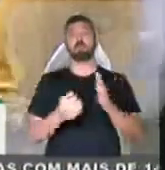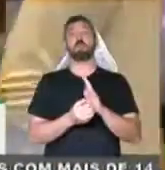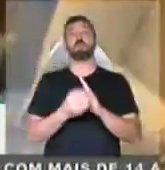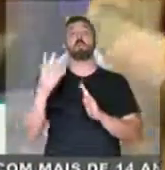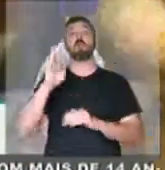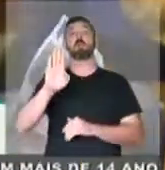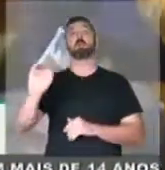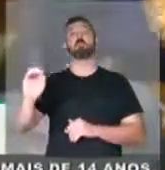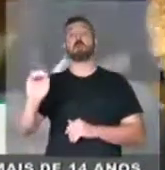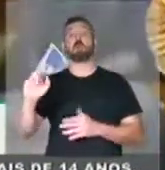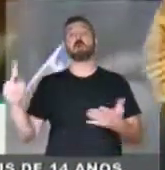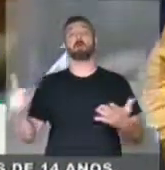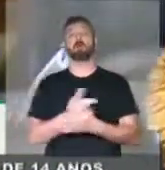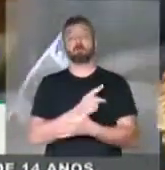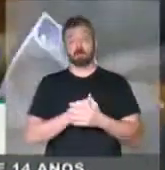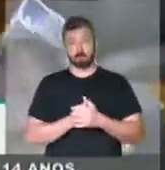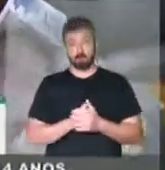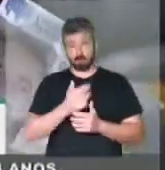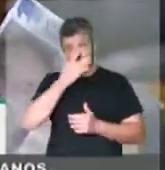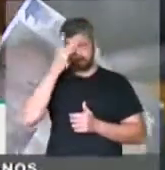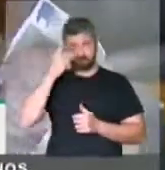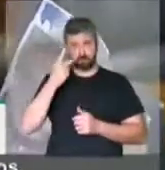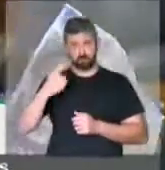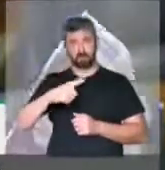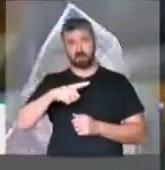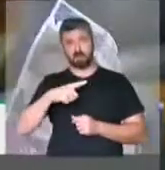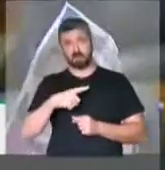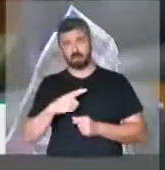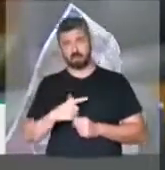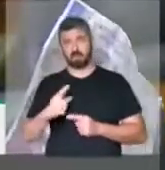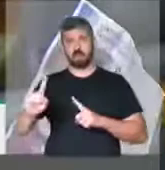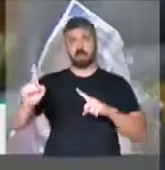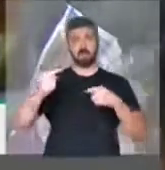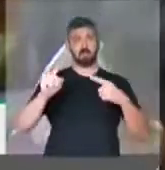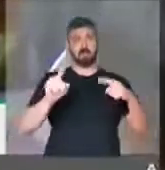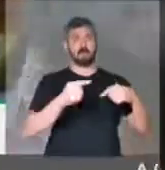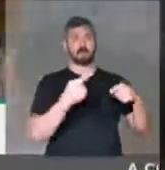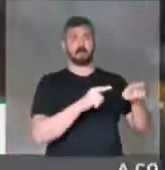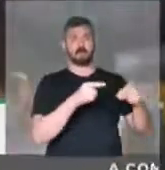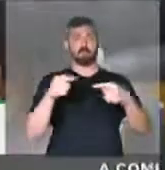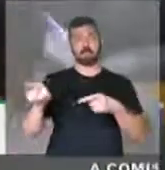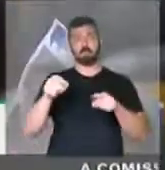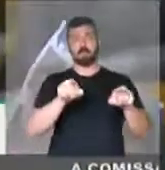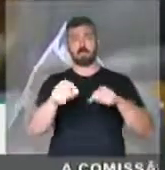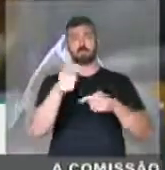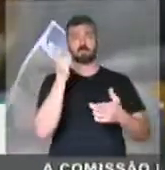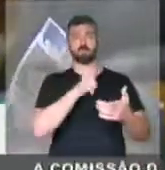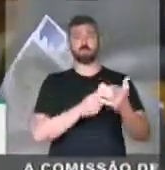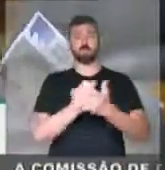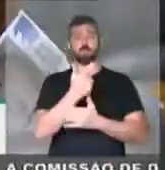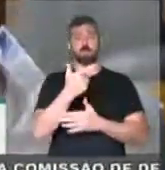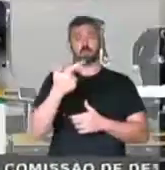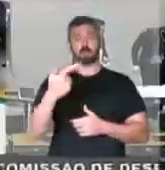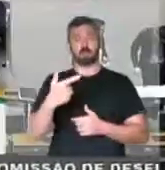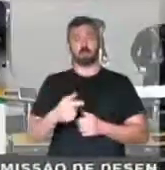quantas boletins de ocorrências ocorrerão para as pessoas dizerem que estão ameaçadas e terem acesso ao armamento? Isso é um risco.